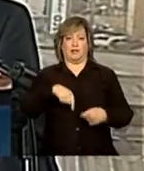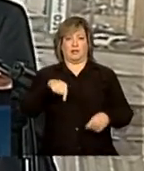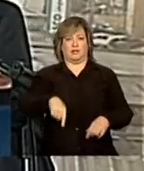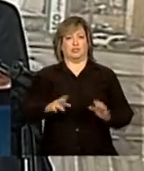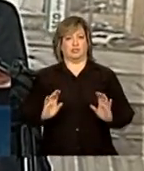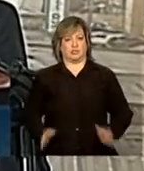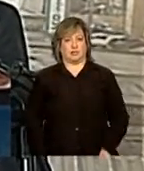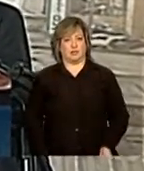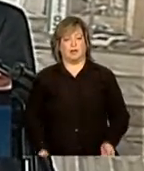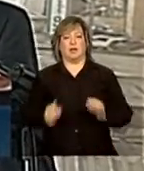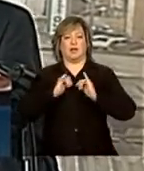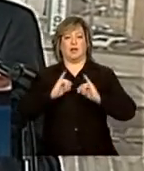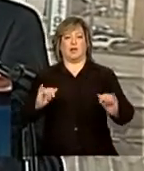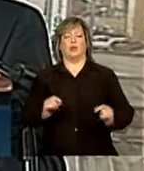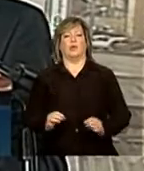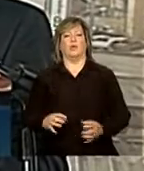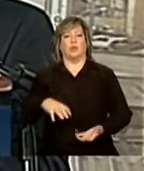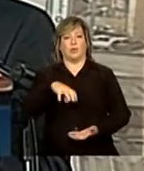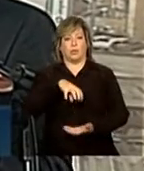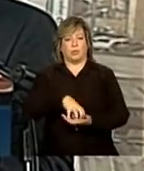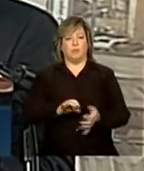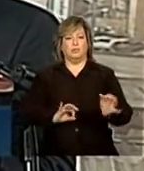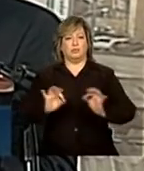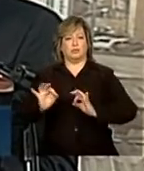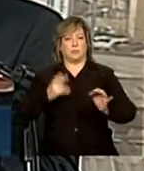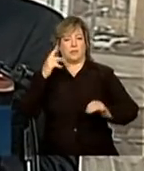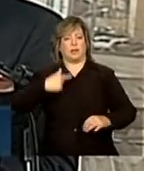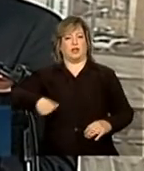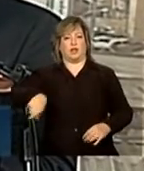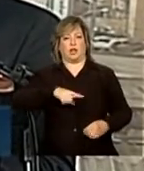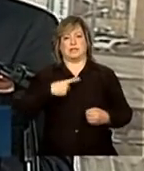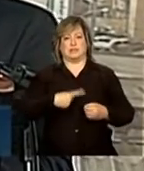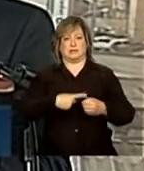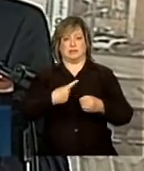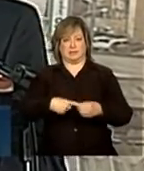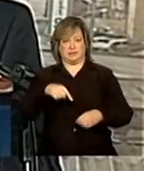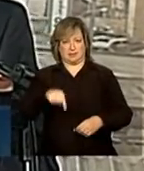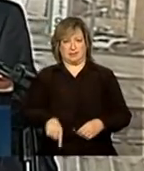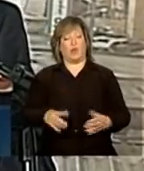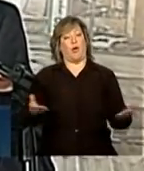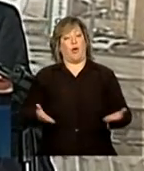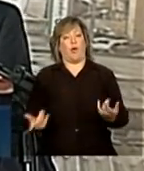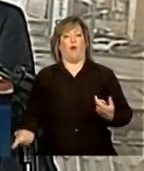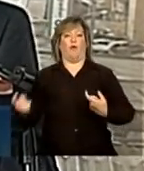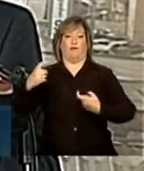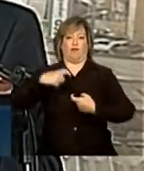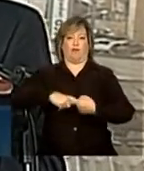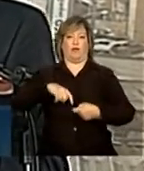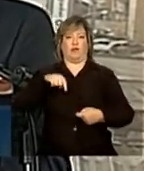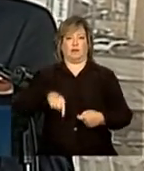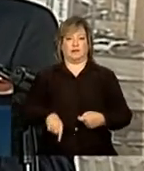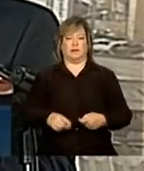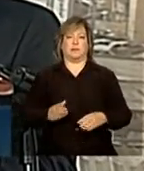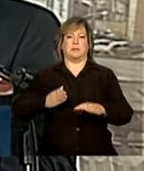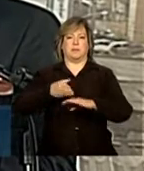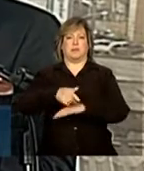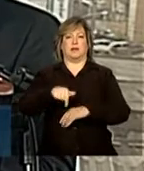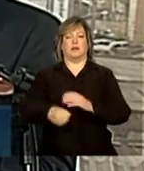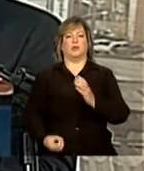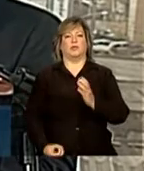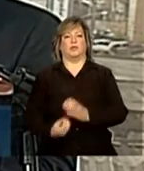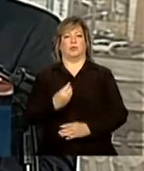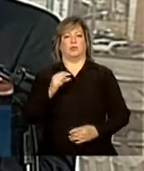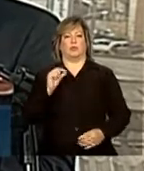um conjunto de projetos para a nossa cidade. Hoje volta aqui para participar da